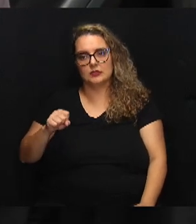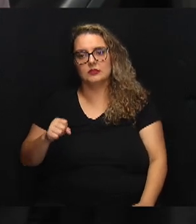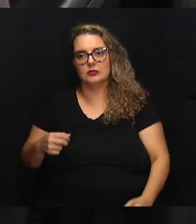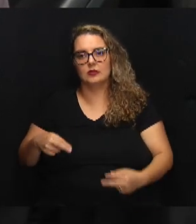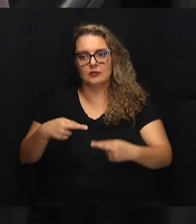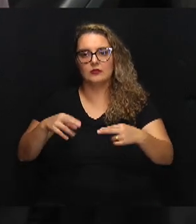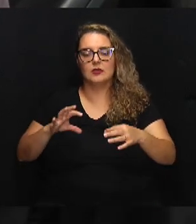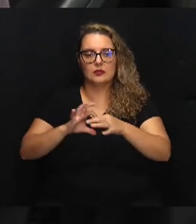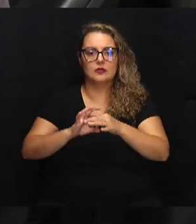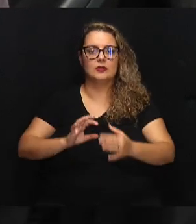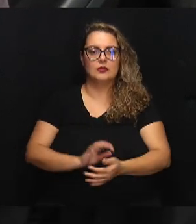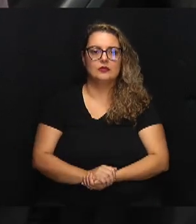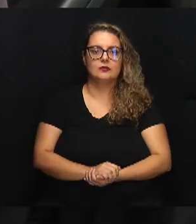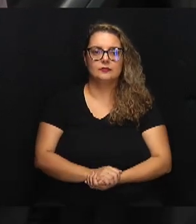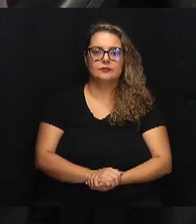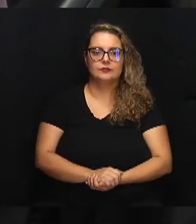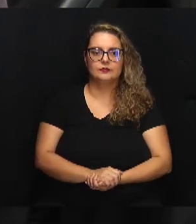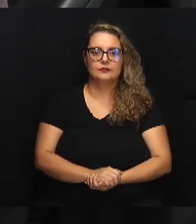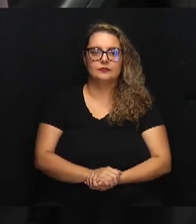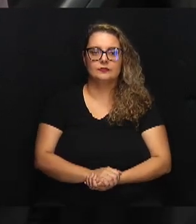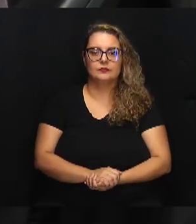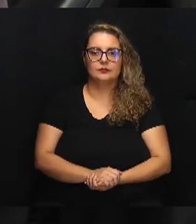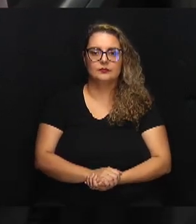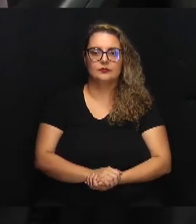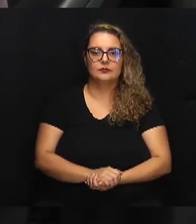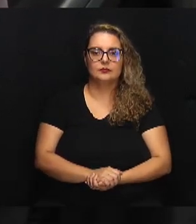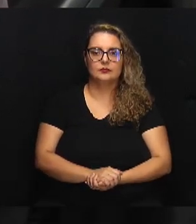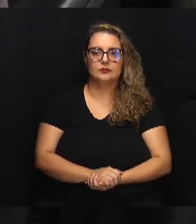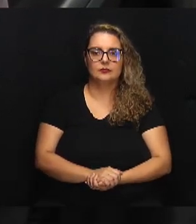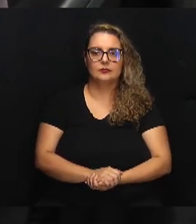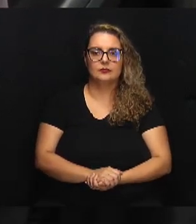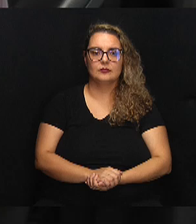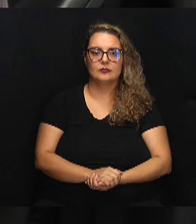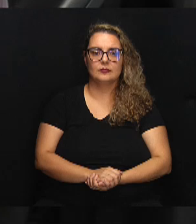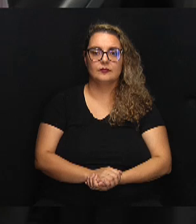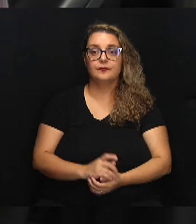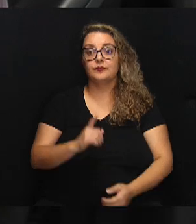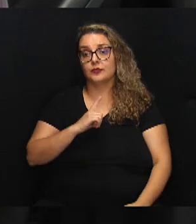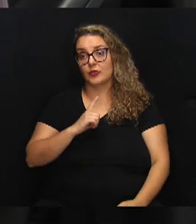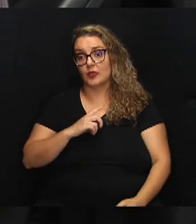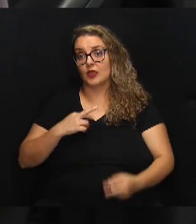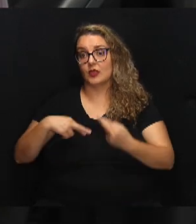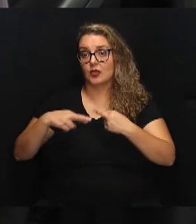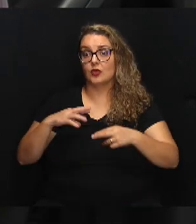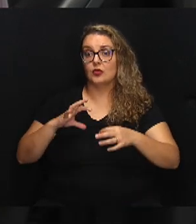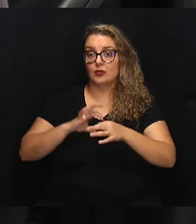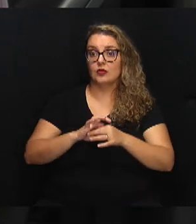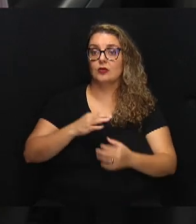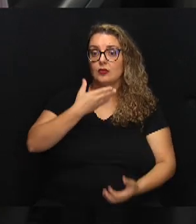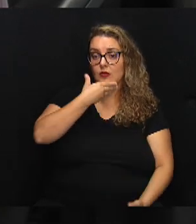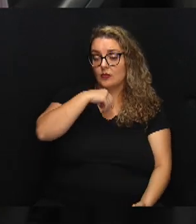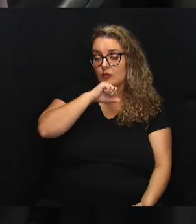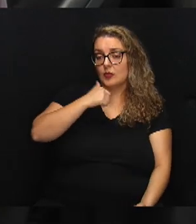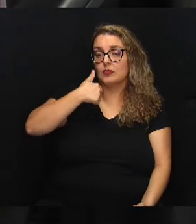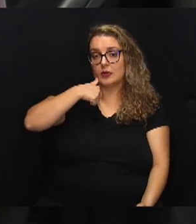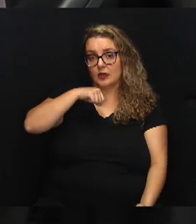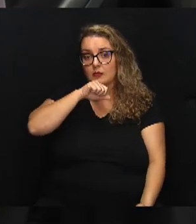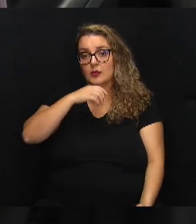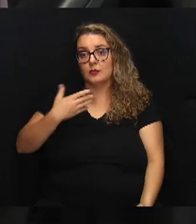Sim. Muito mesmo. Então eles têm muito vínculo com meus pais